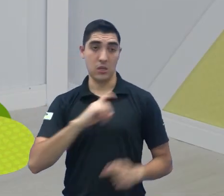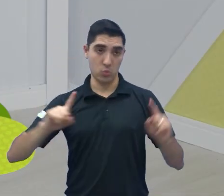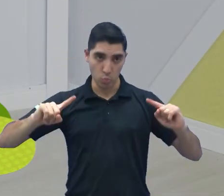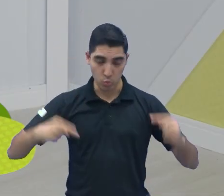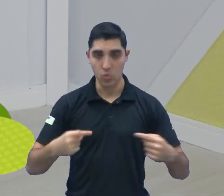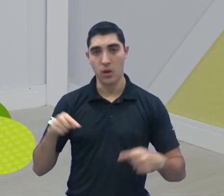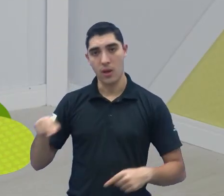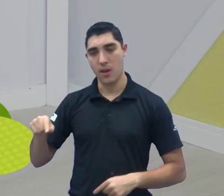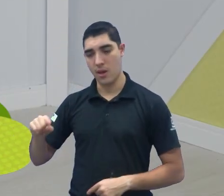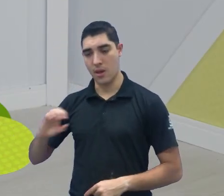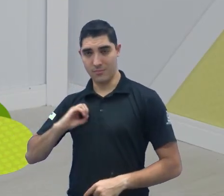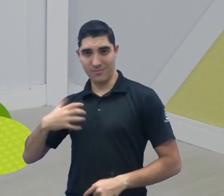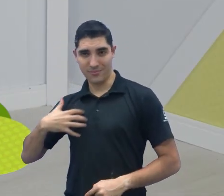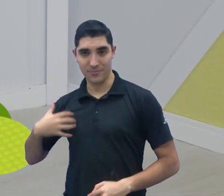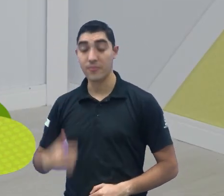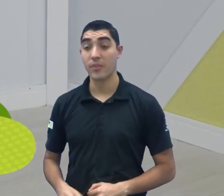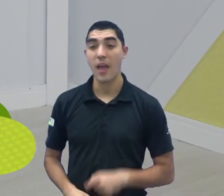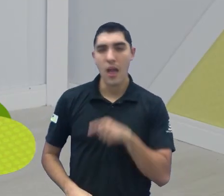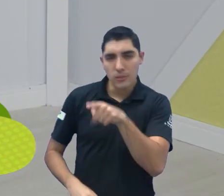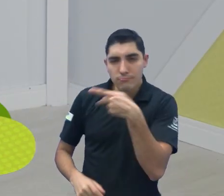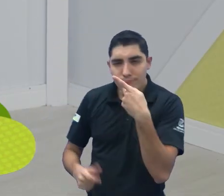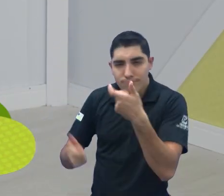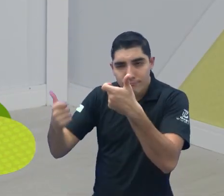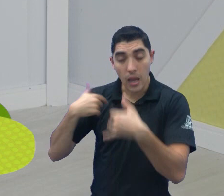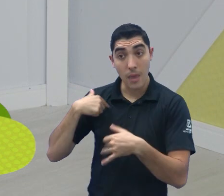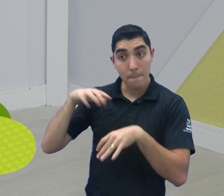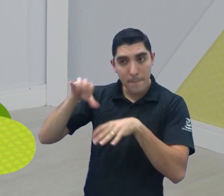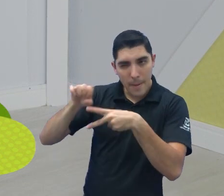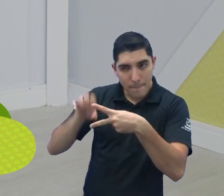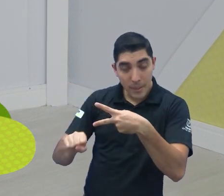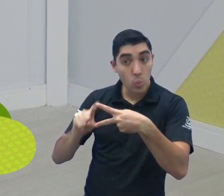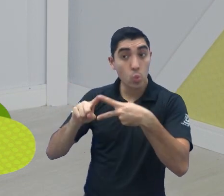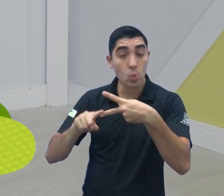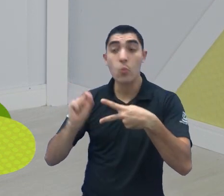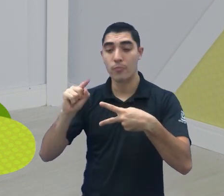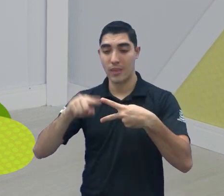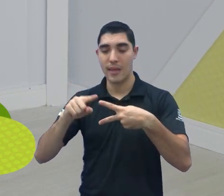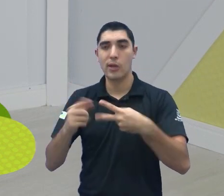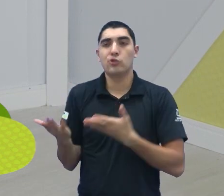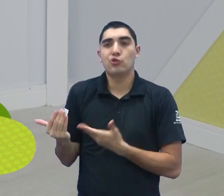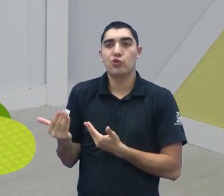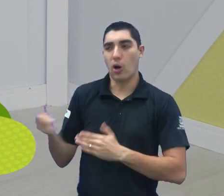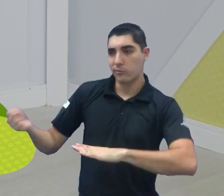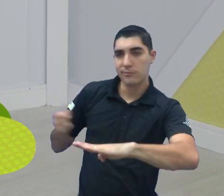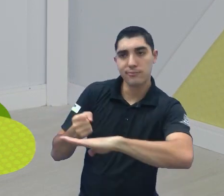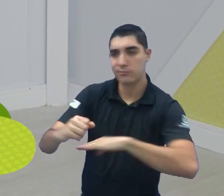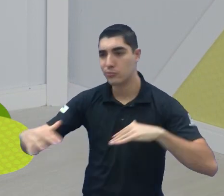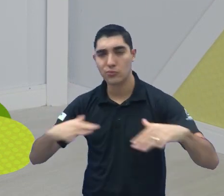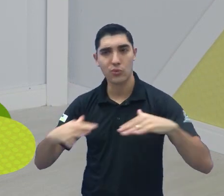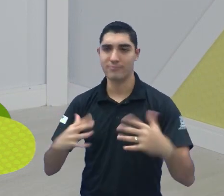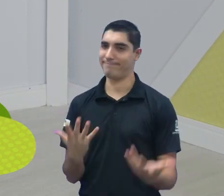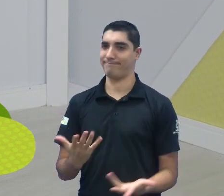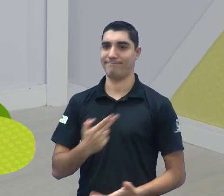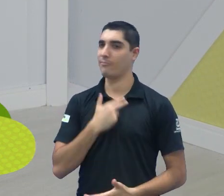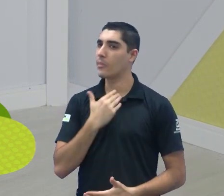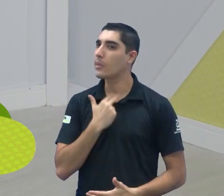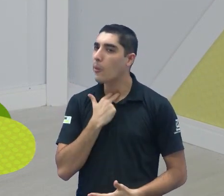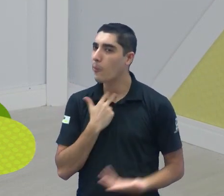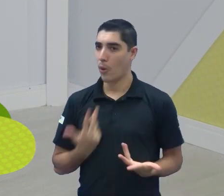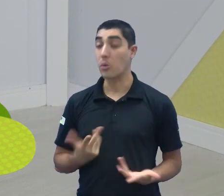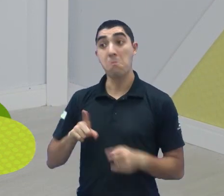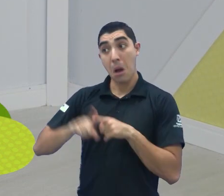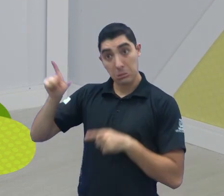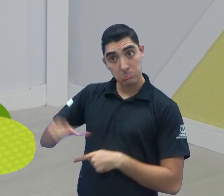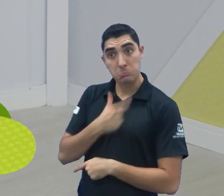cima do que você falou. Colocar os garotos para jogar, colocou numa fria. O esquerda foi bem aí, né? Ele entrou e deu esse